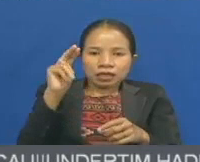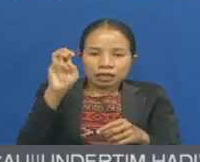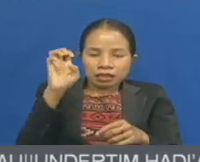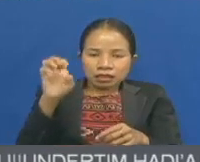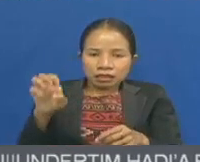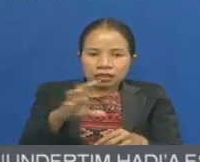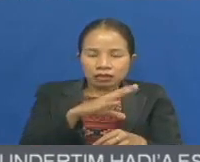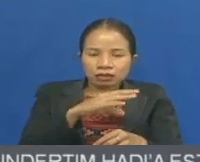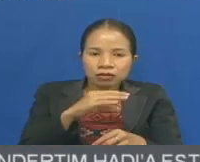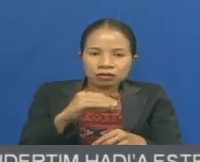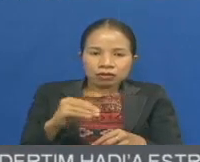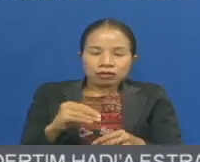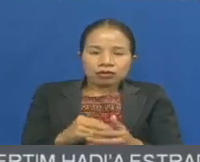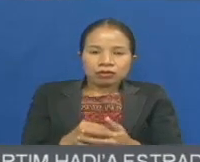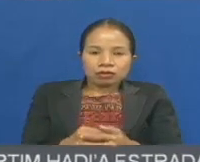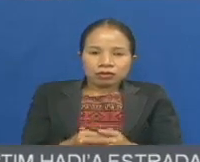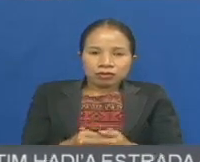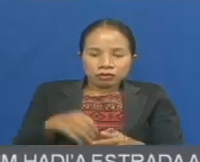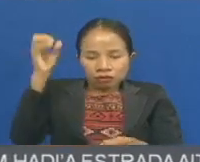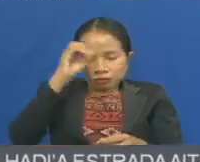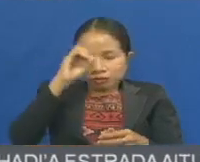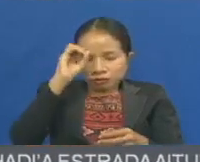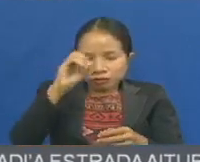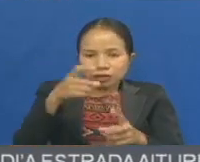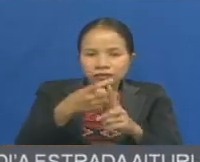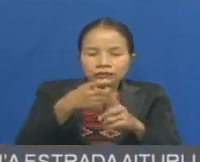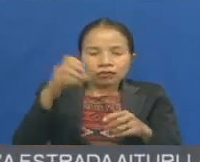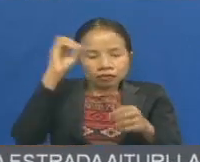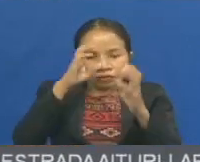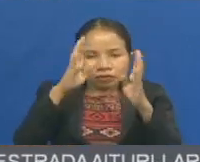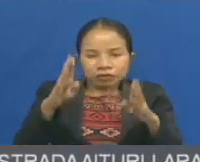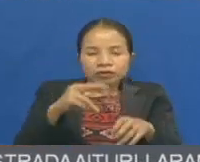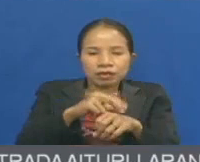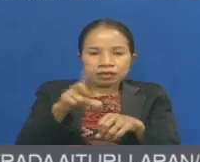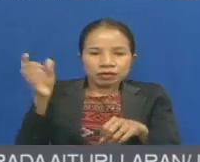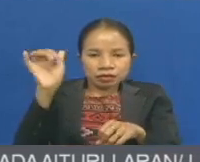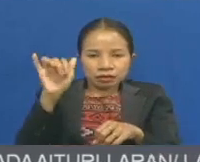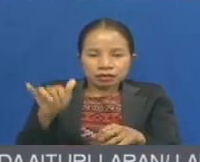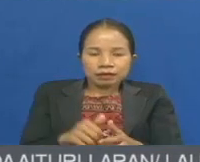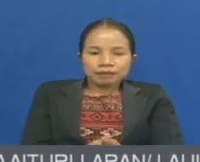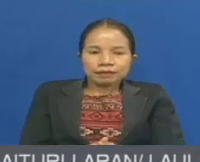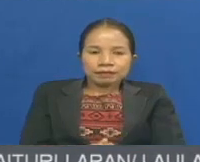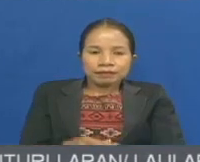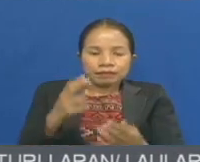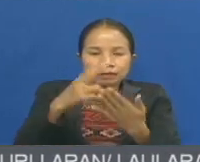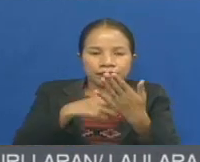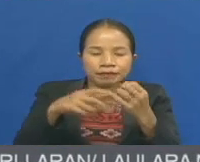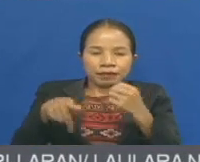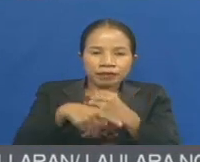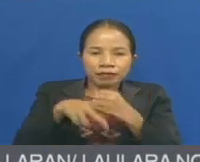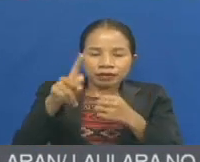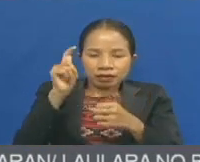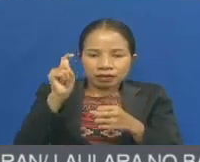Nacional Eleição, Kassenie, no observa direita Rússia Observador Nacional, Sira. Tuir horário, Partido Os Verdes